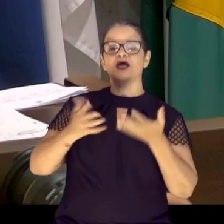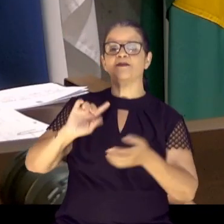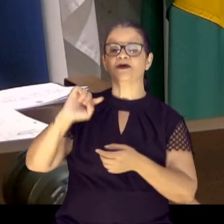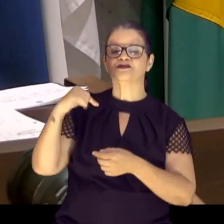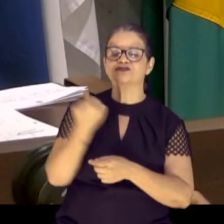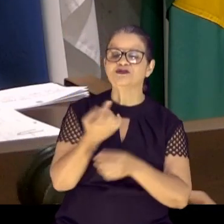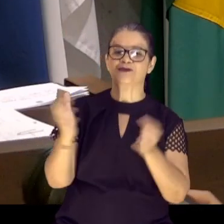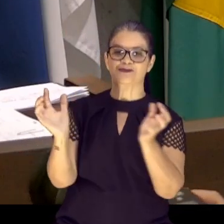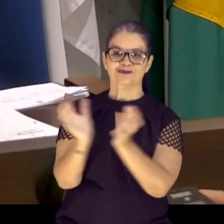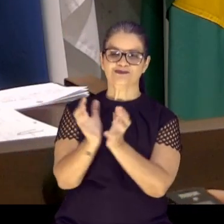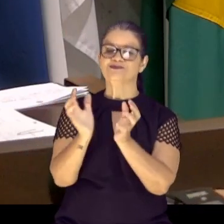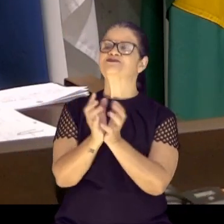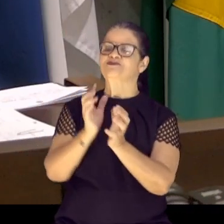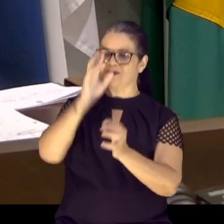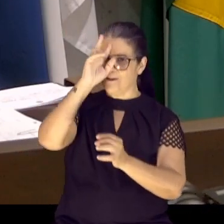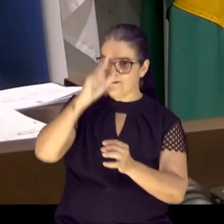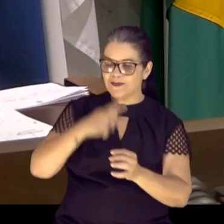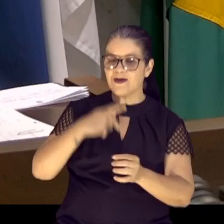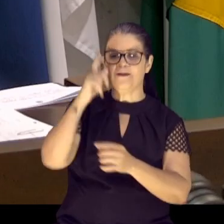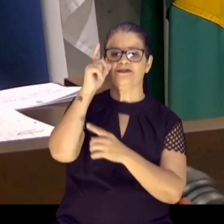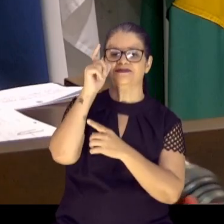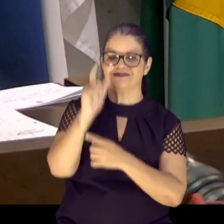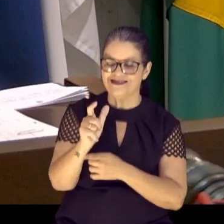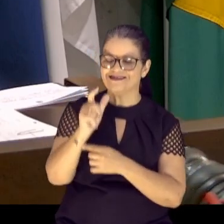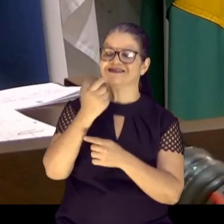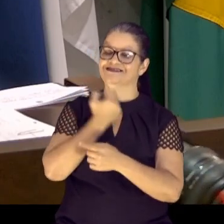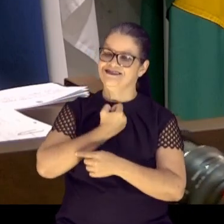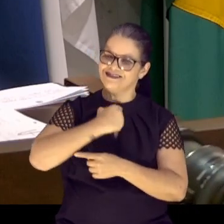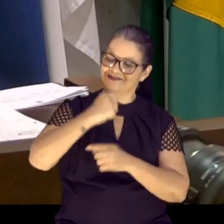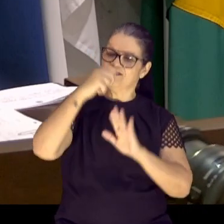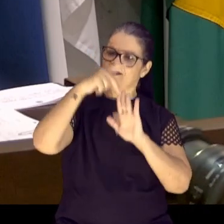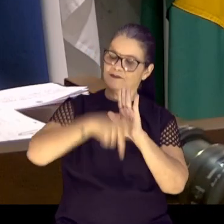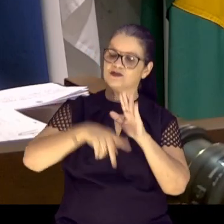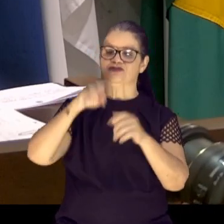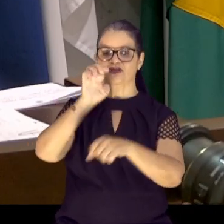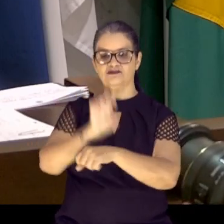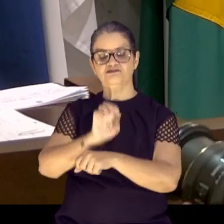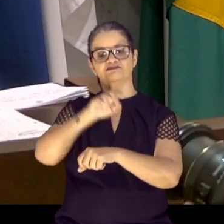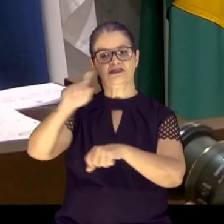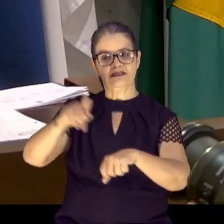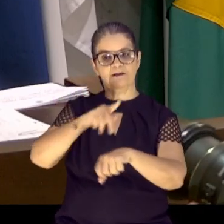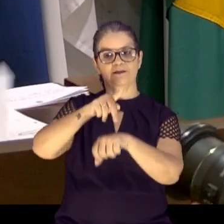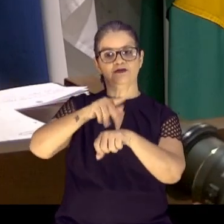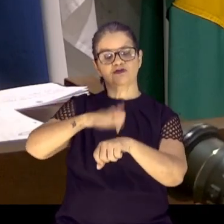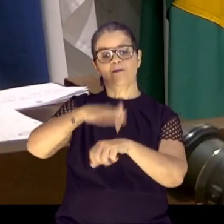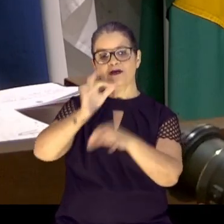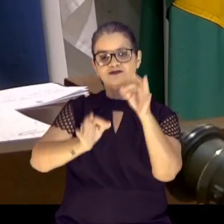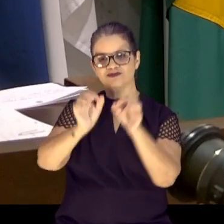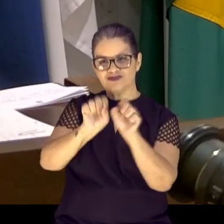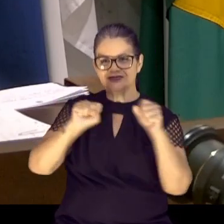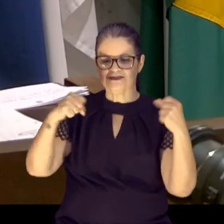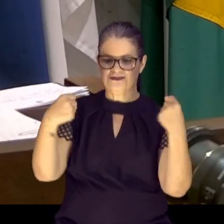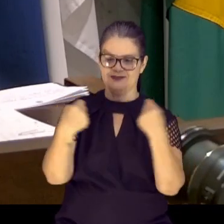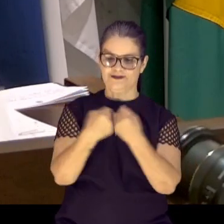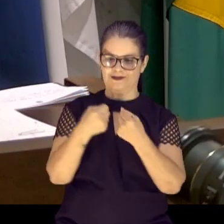nosso entusiasmo e interesse em defender um projeto de Estado e de país com mais justiça social.